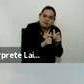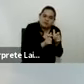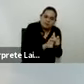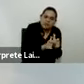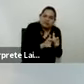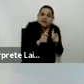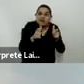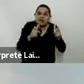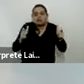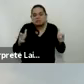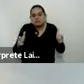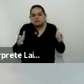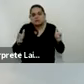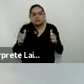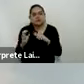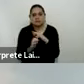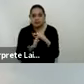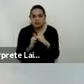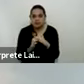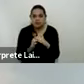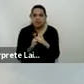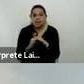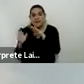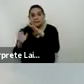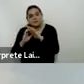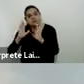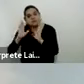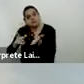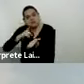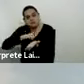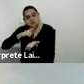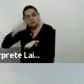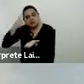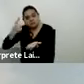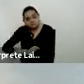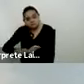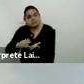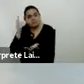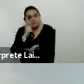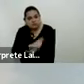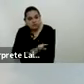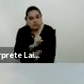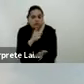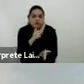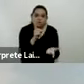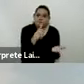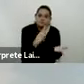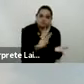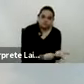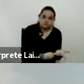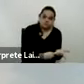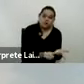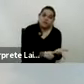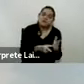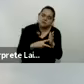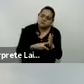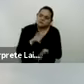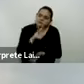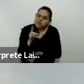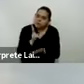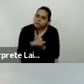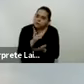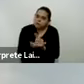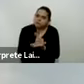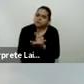daquelas que já temos acordos constituídos, que o sindicato estará buscando, através das negociações, manter